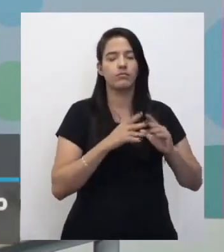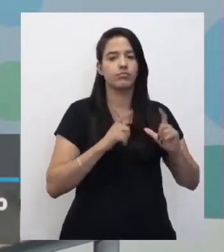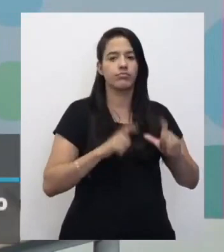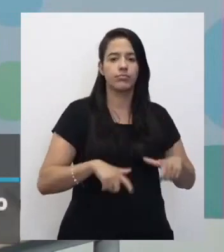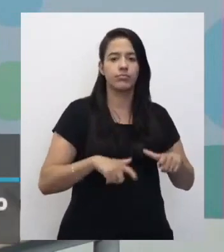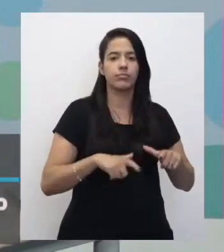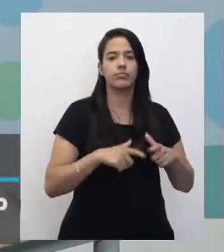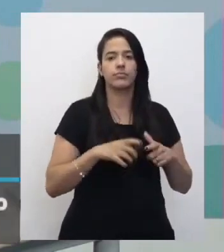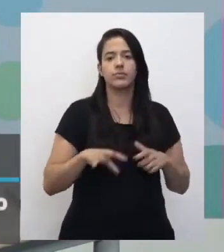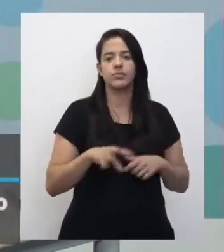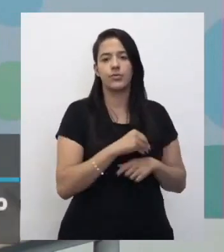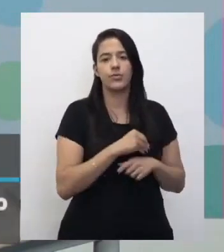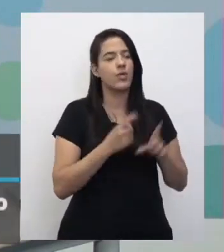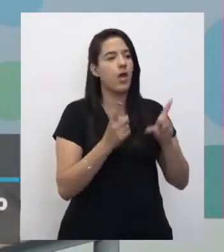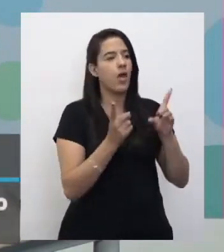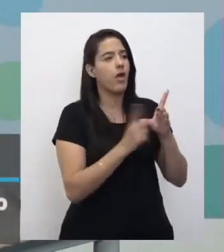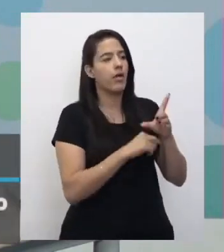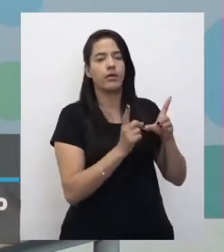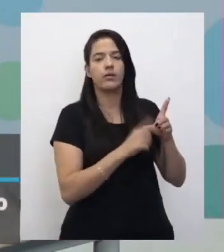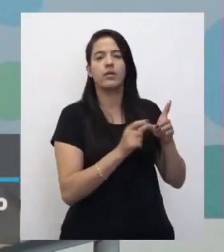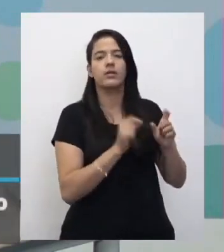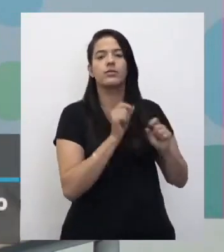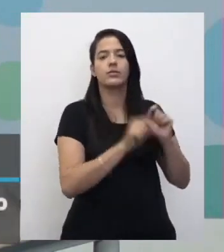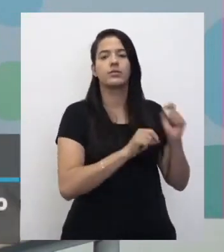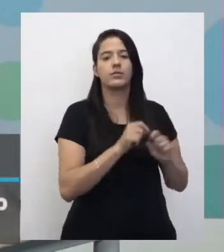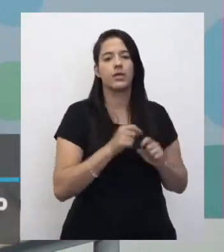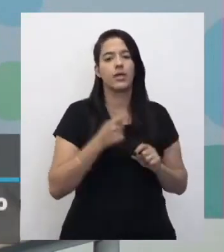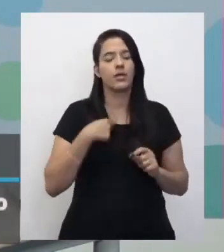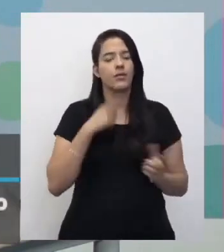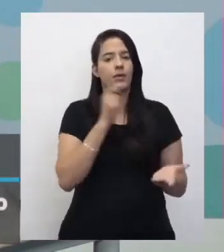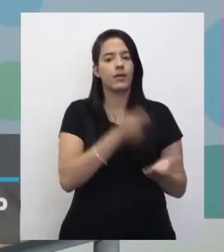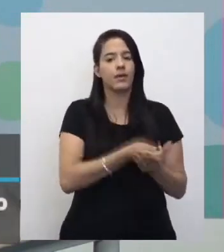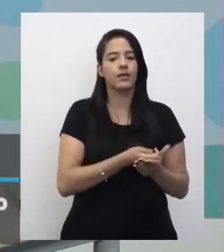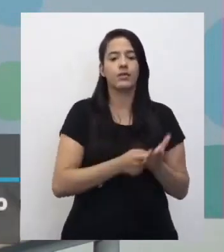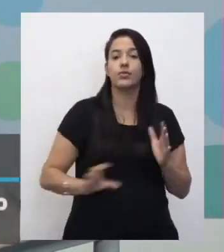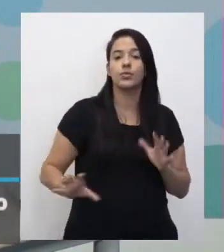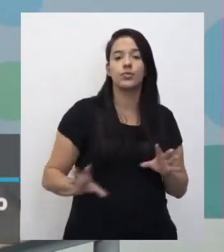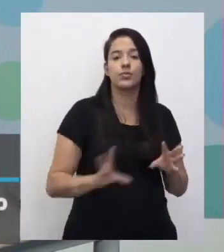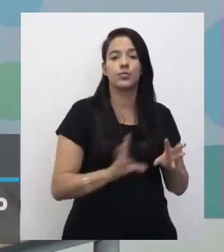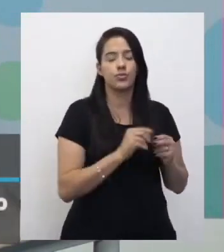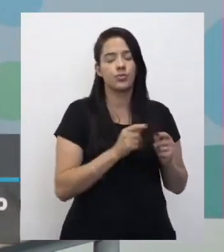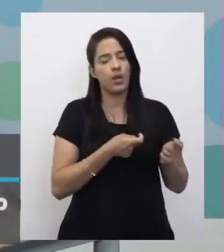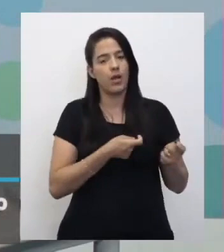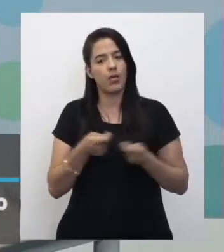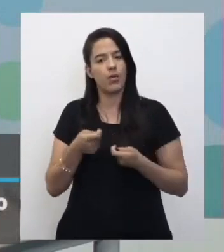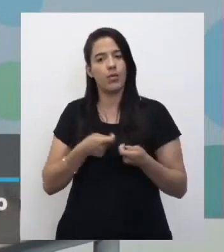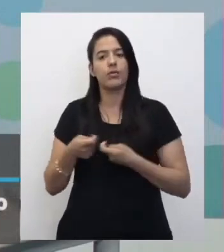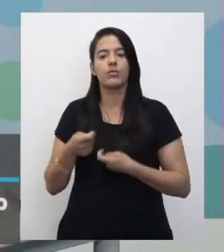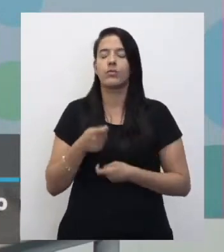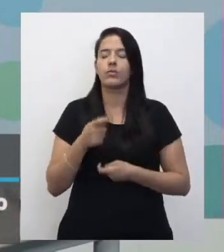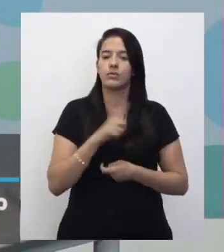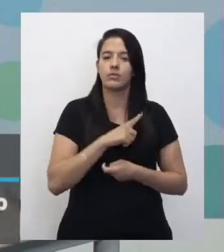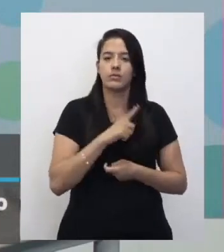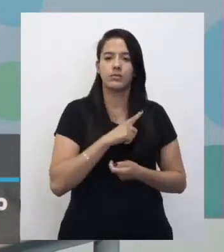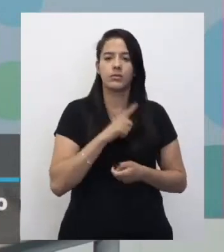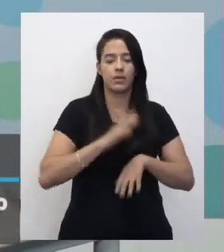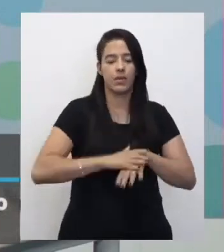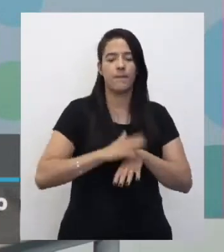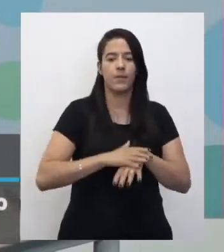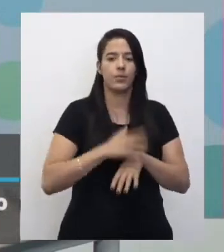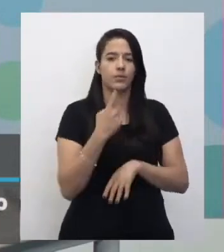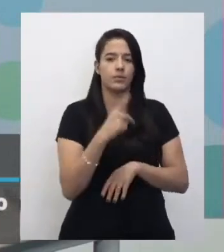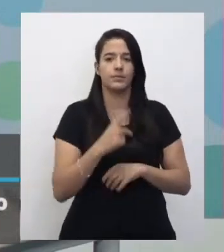tem a clientela, ele que estabelece o preço, ou seja, ele tem todo o controle da produção nas mãos,